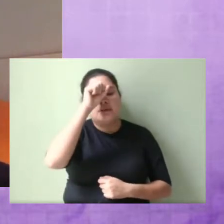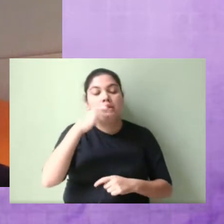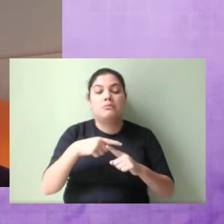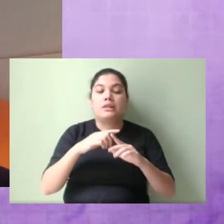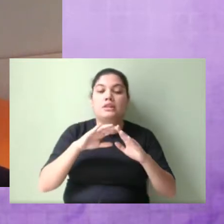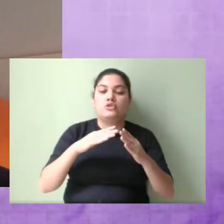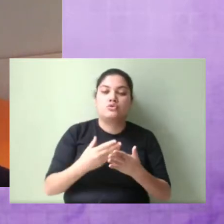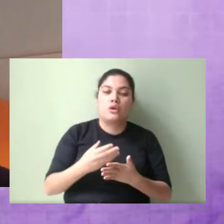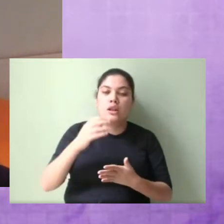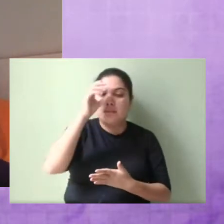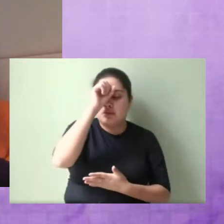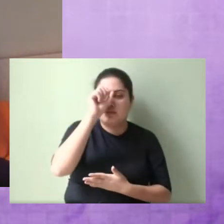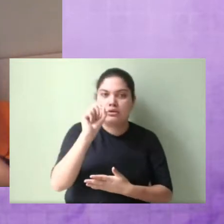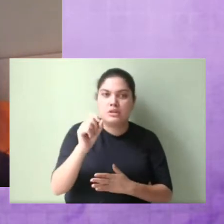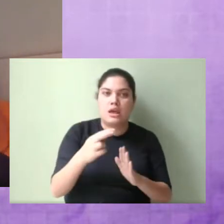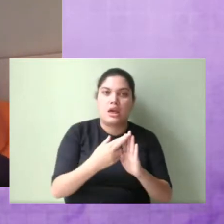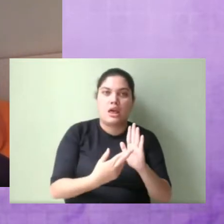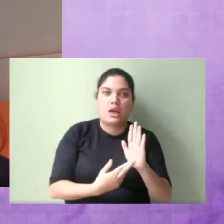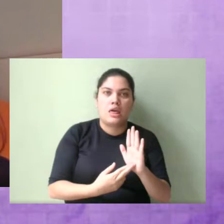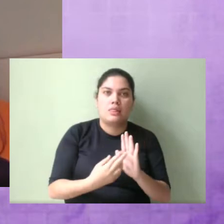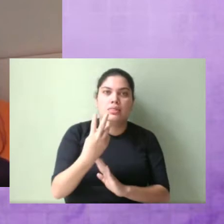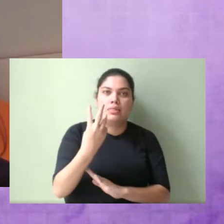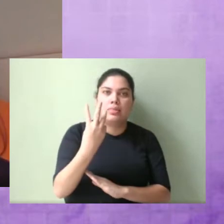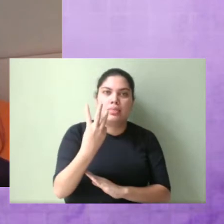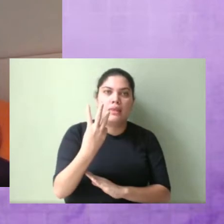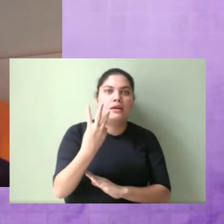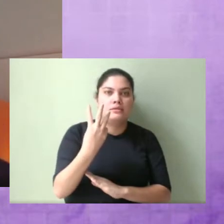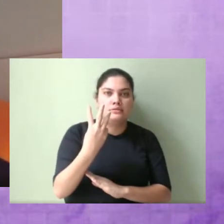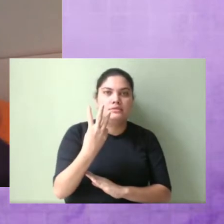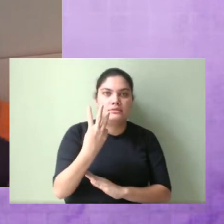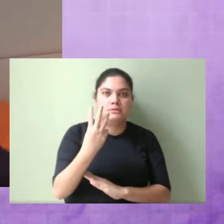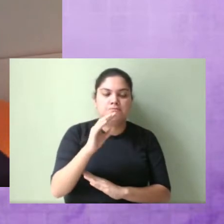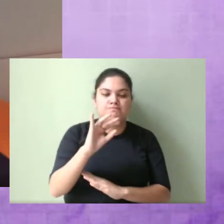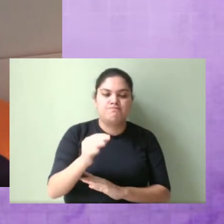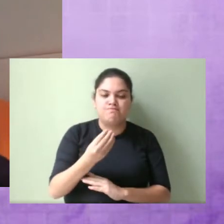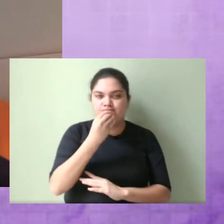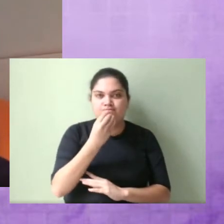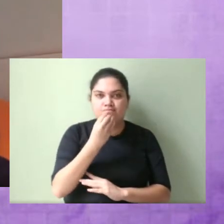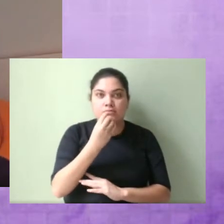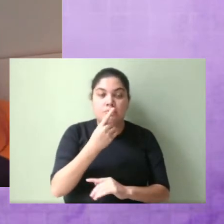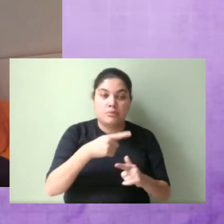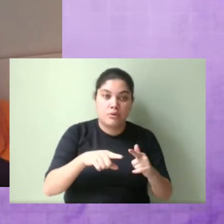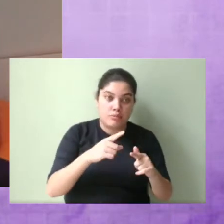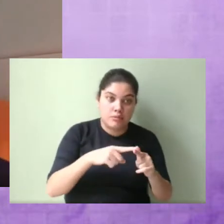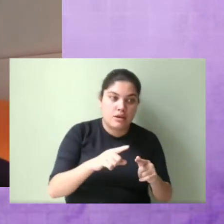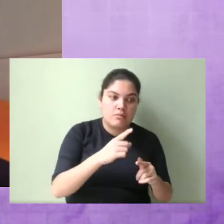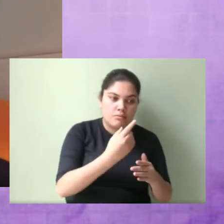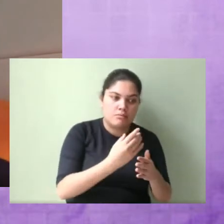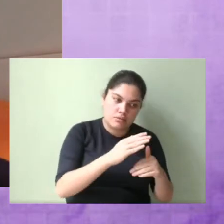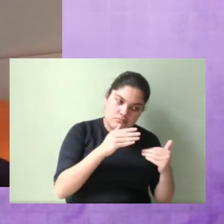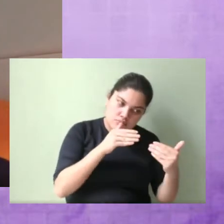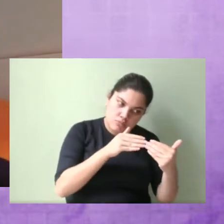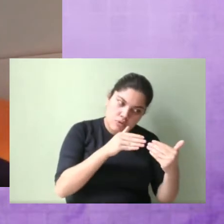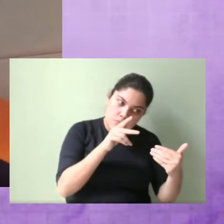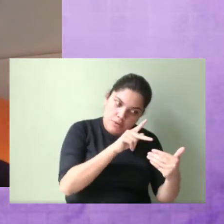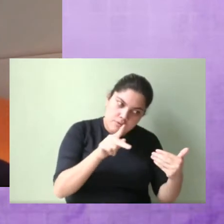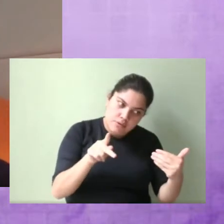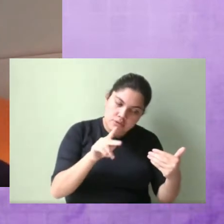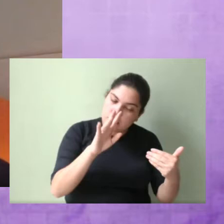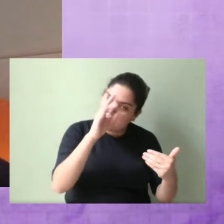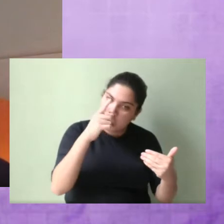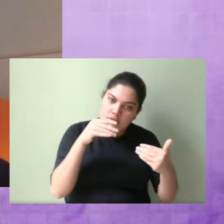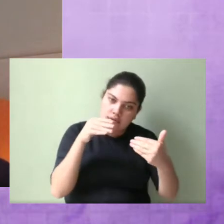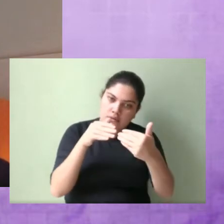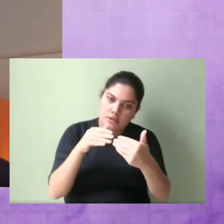como vamos fazer valer. Aí, uma coisa que eu acho que é sempre interessante, eu não sei se vocês aprenderam, no colégio eu aprendia muito assim, que era a regra dos